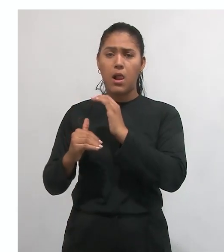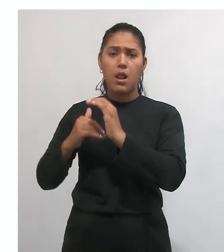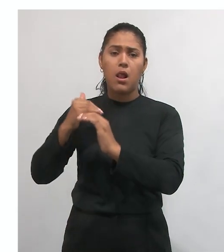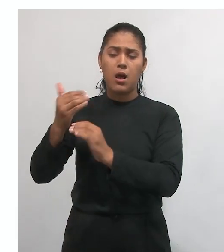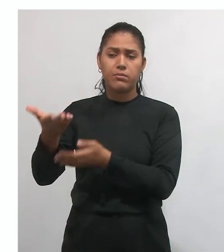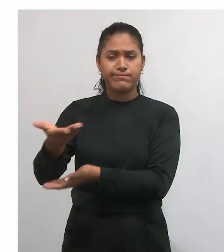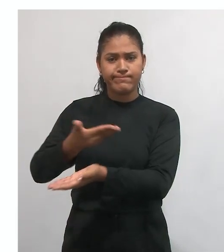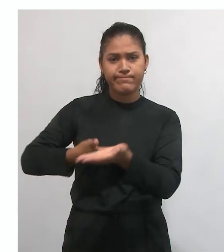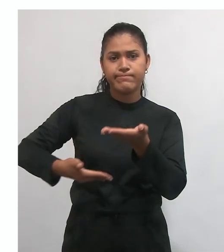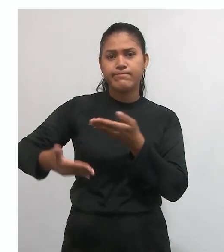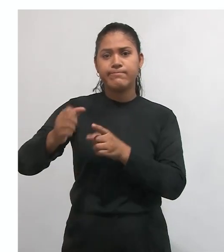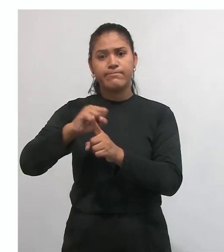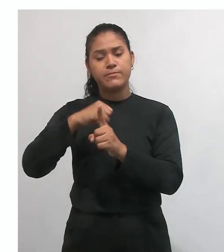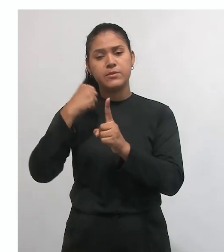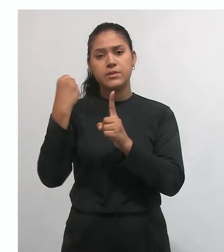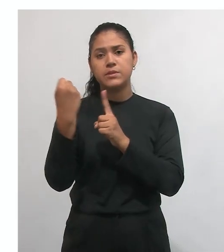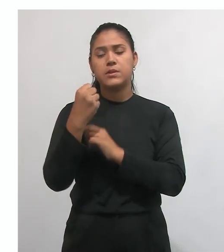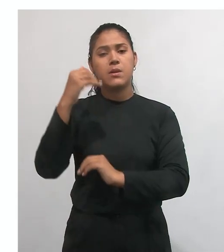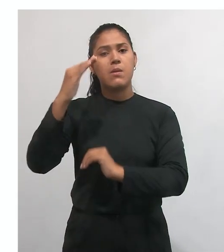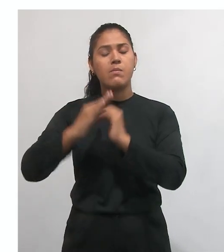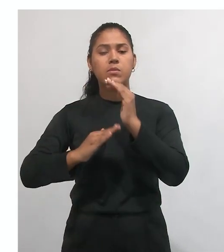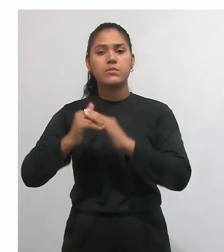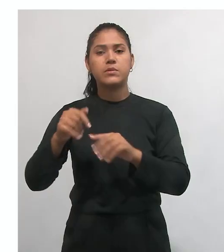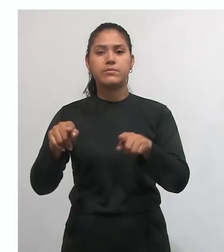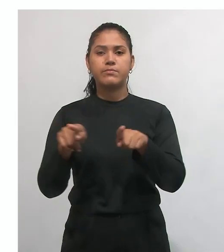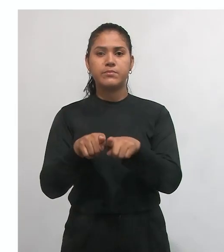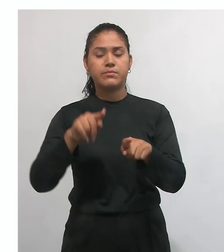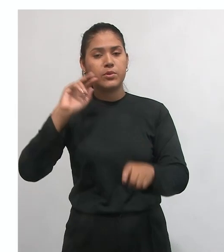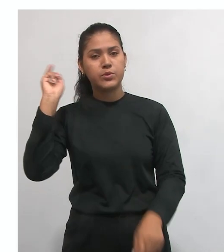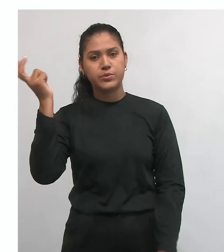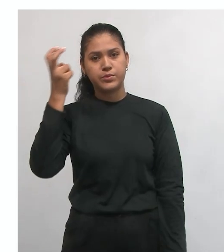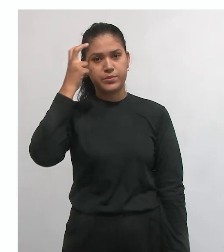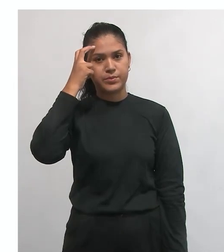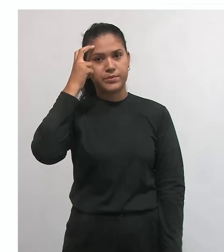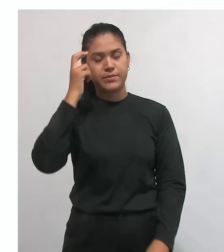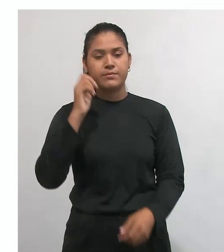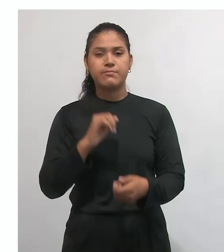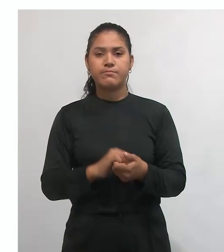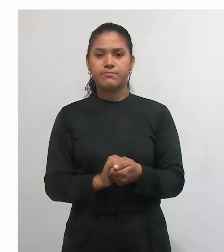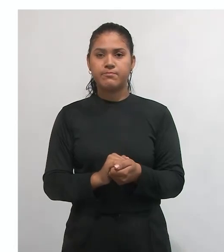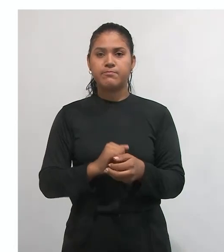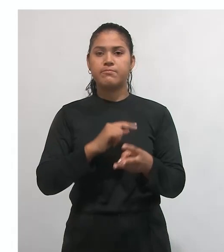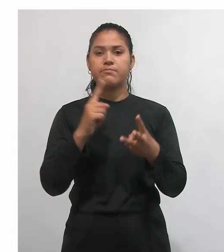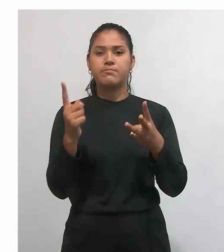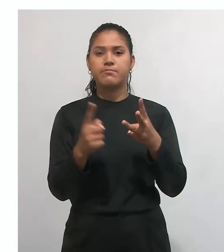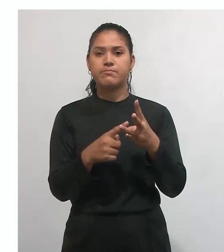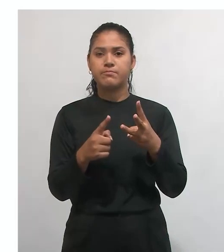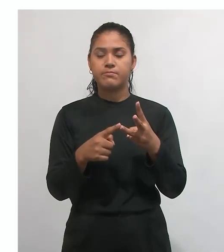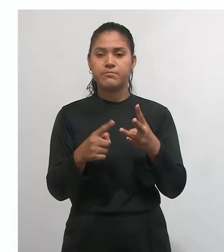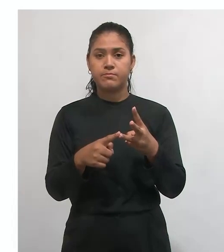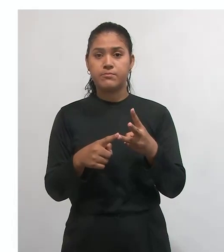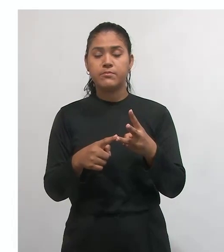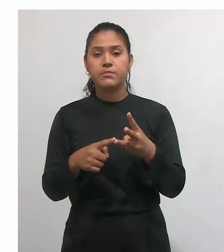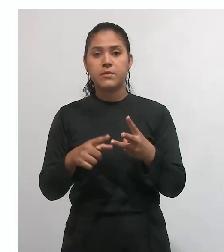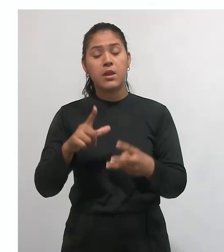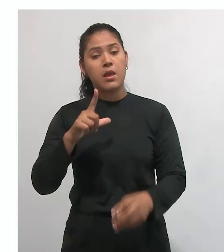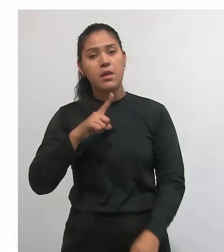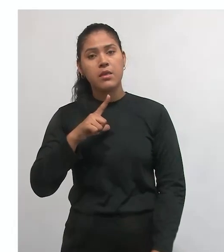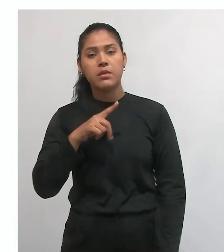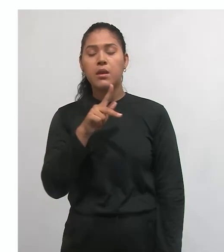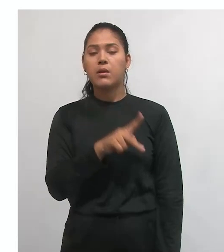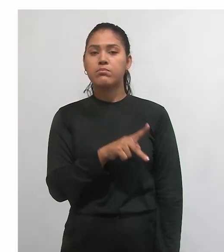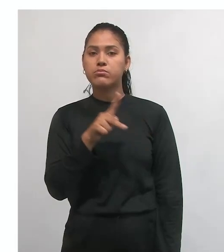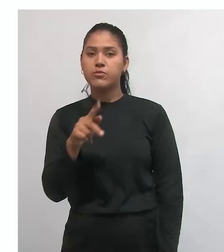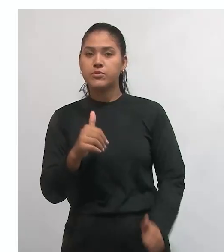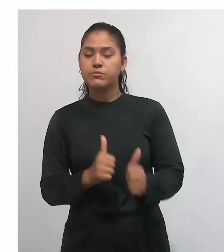de aprendizagem social, profissional e cultural. Terceiro, indicar como supervisor um